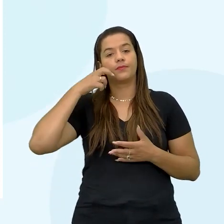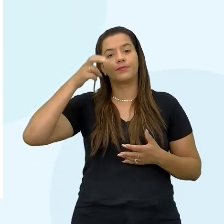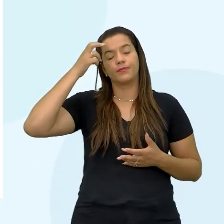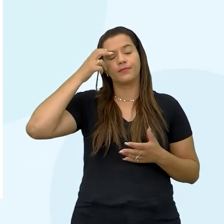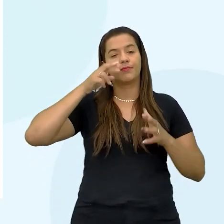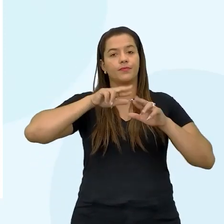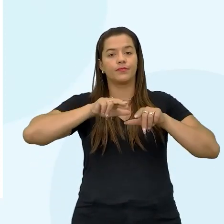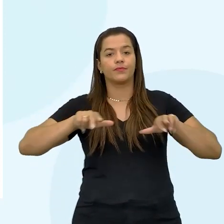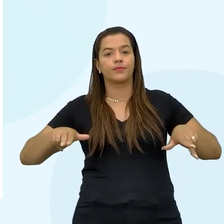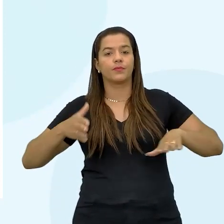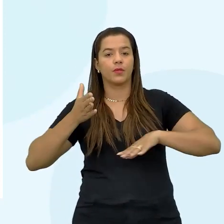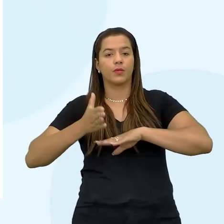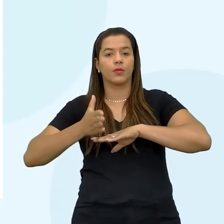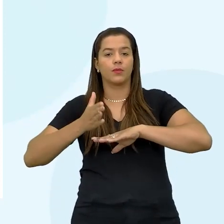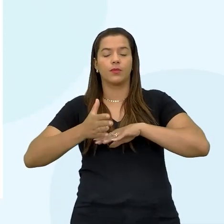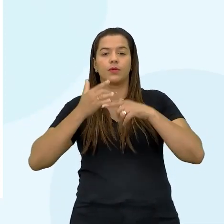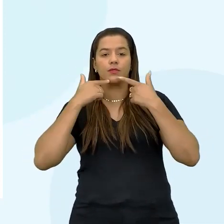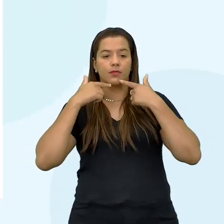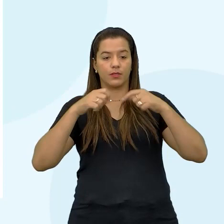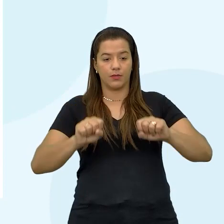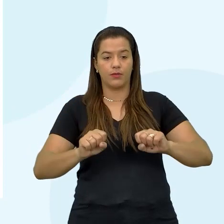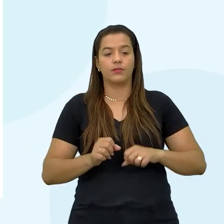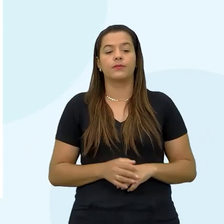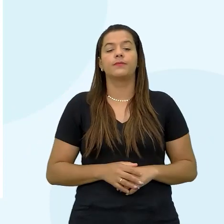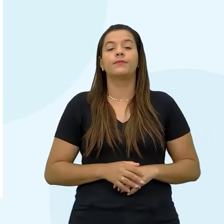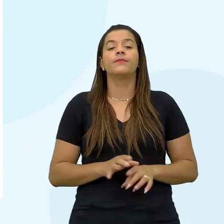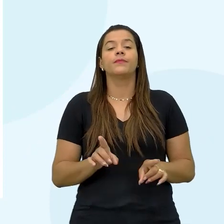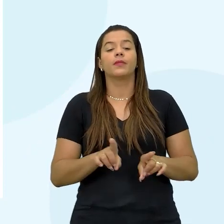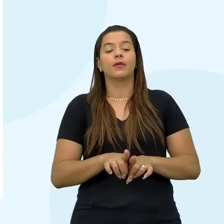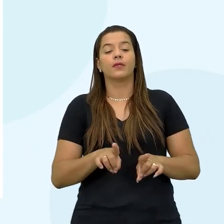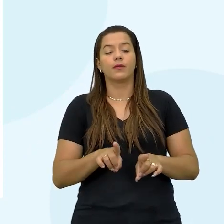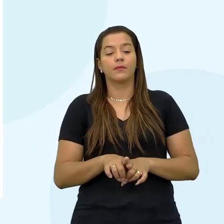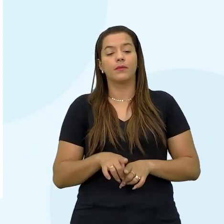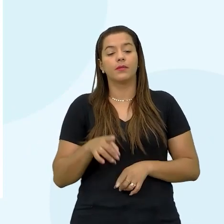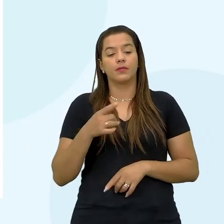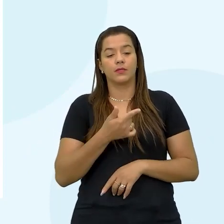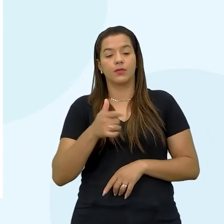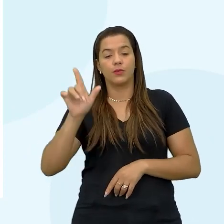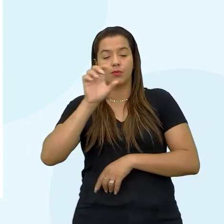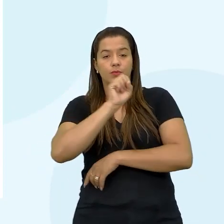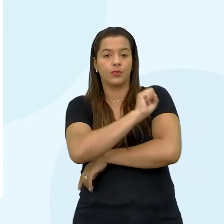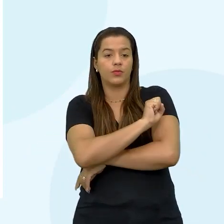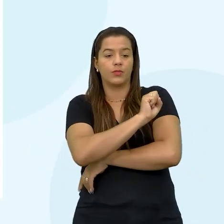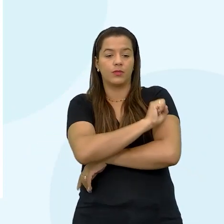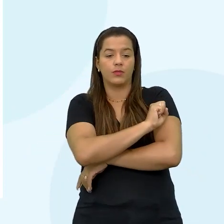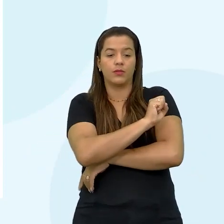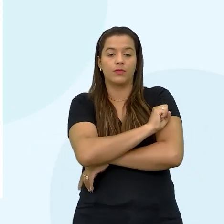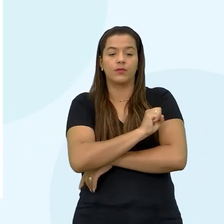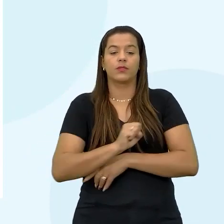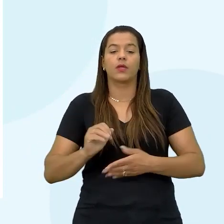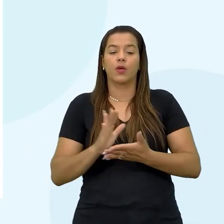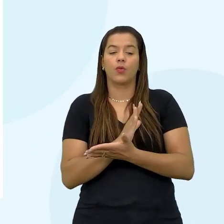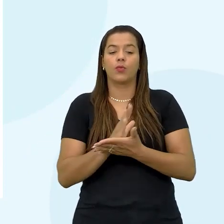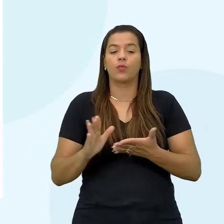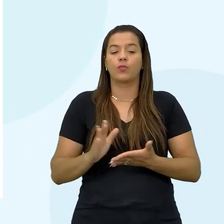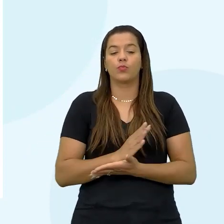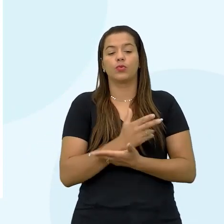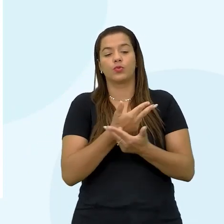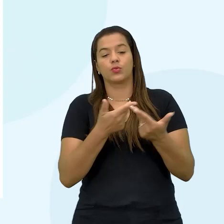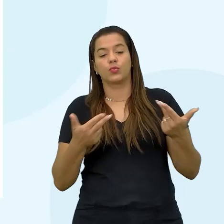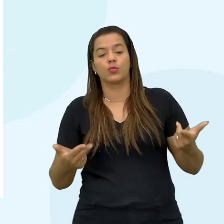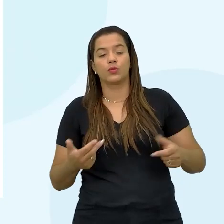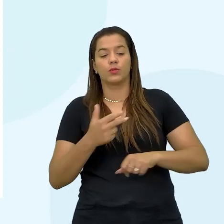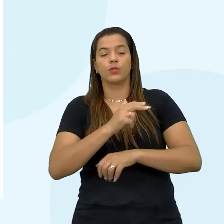linguagem. Oitavo ano, práticas de linguagem como forma de desconstrução de preconceitos e